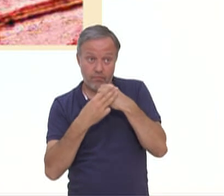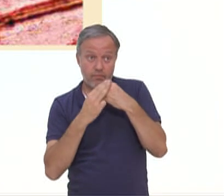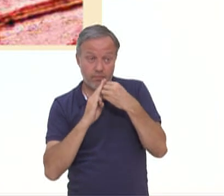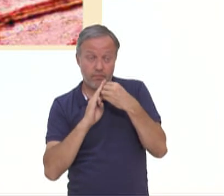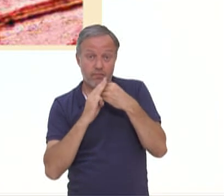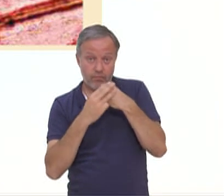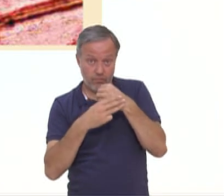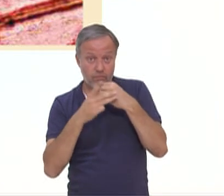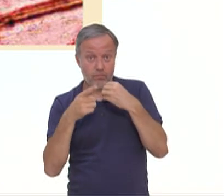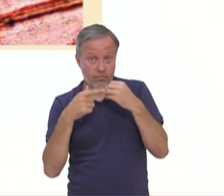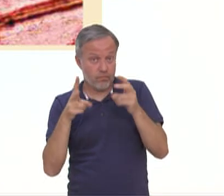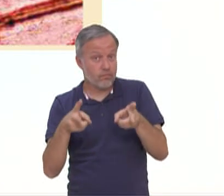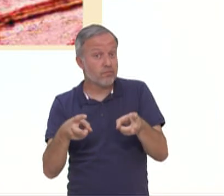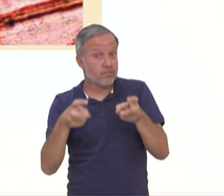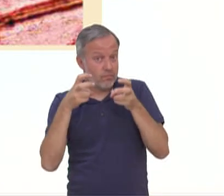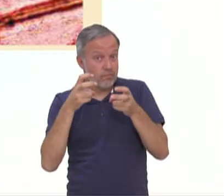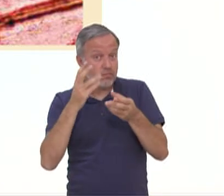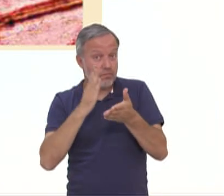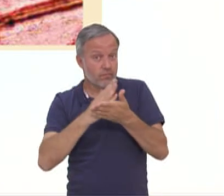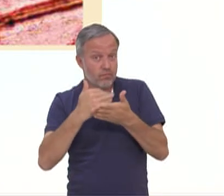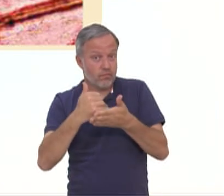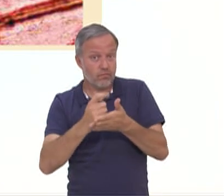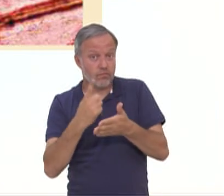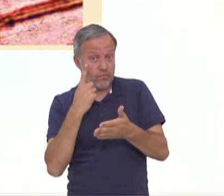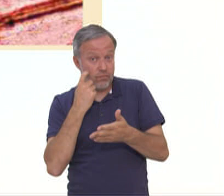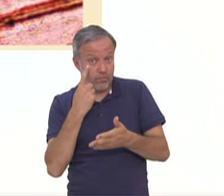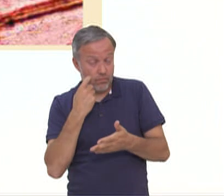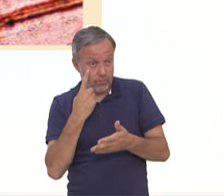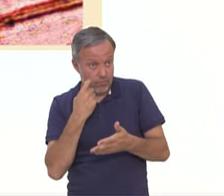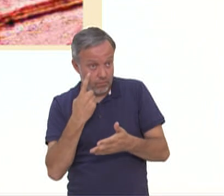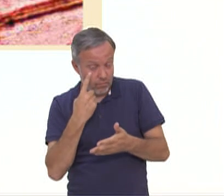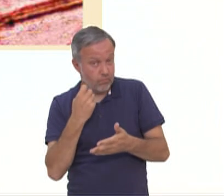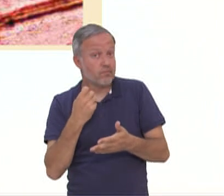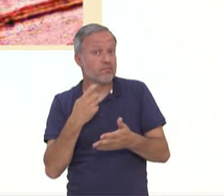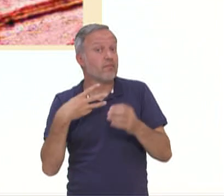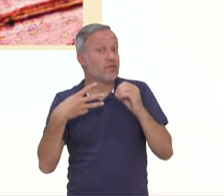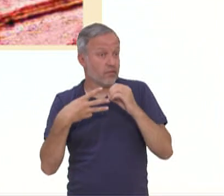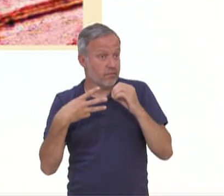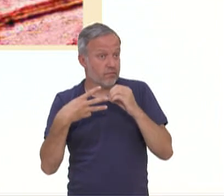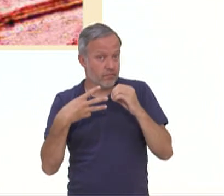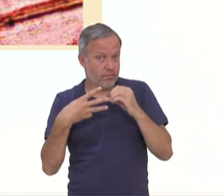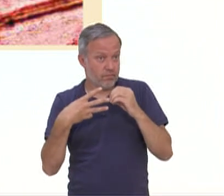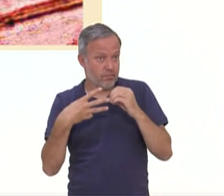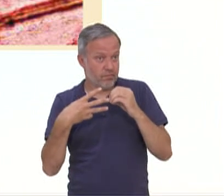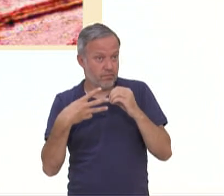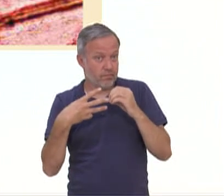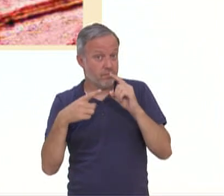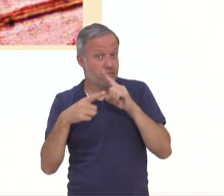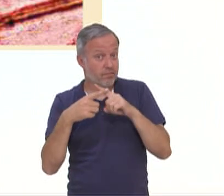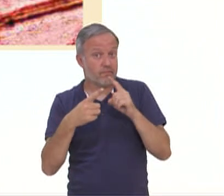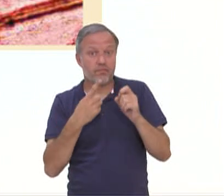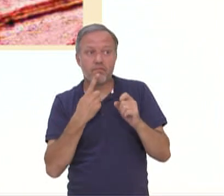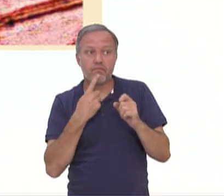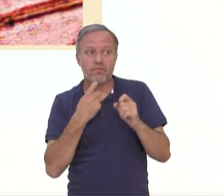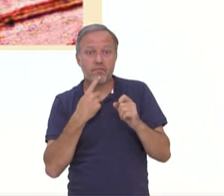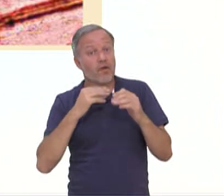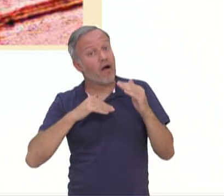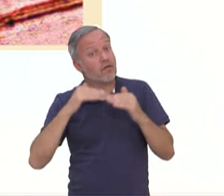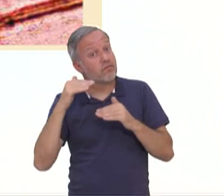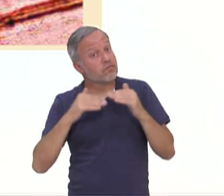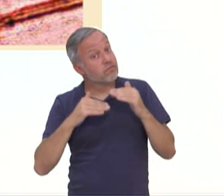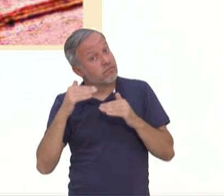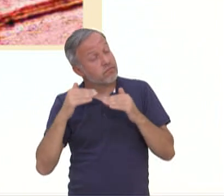cebola, quando o núcleo cora de azul, que é ácido, e de vermelho neutro. E o vermelho neutro ele tem afinidade